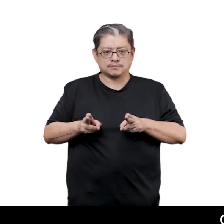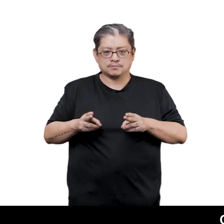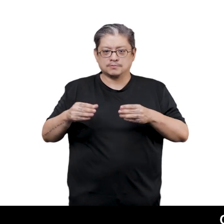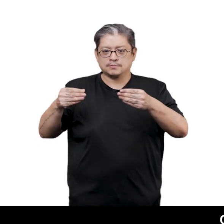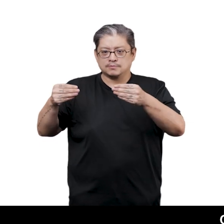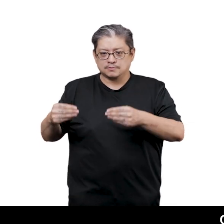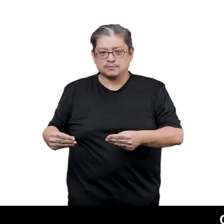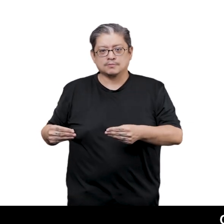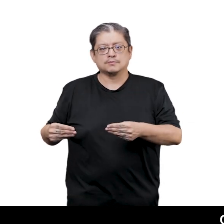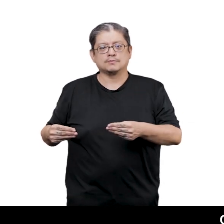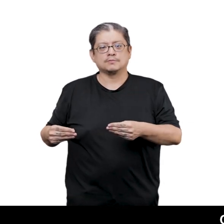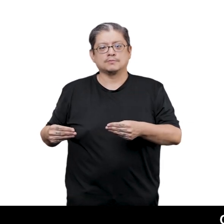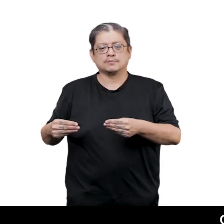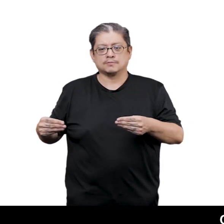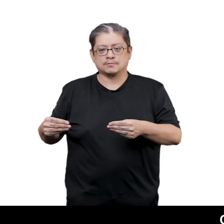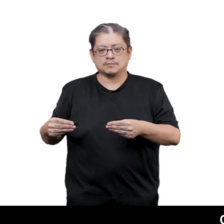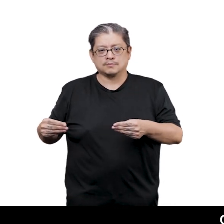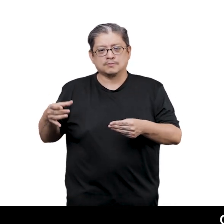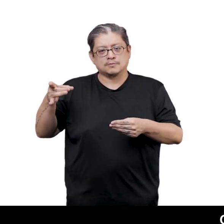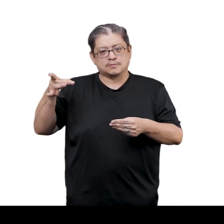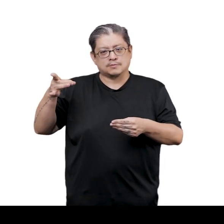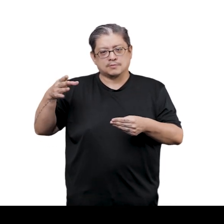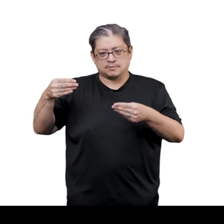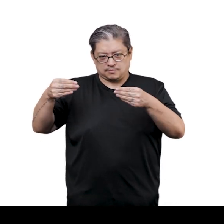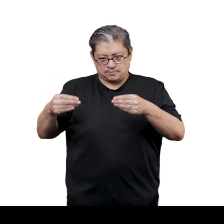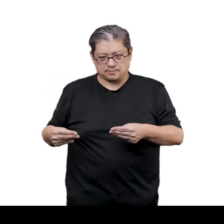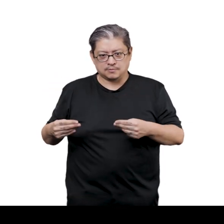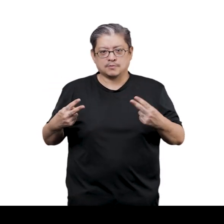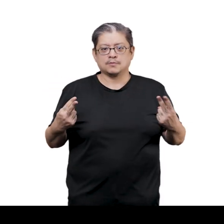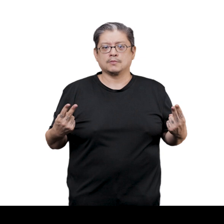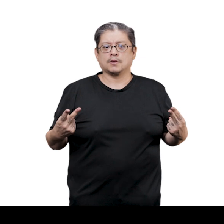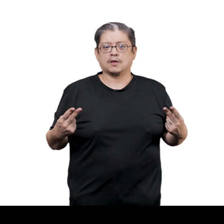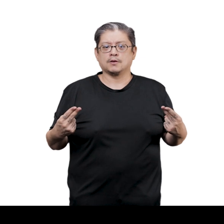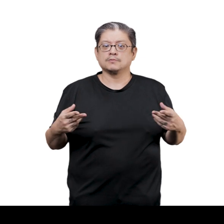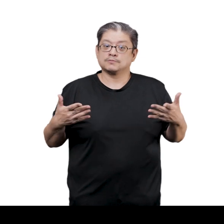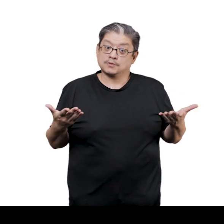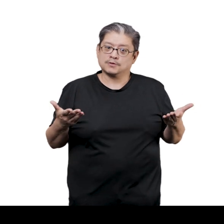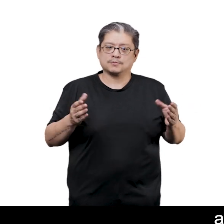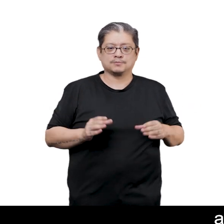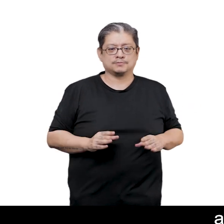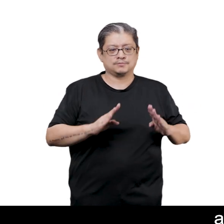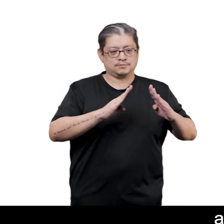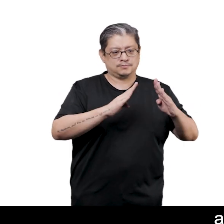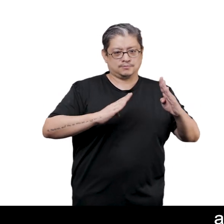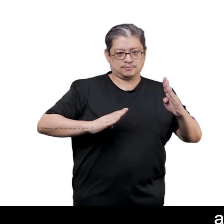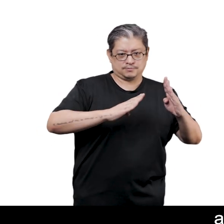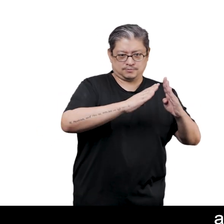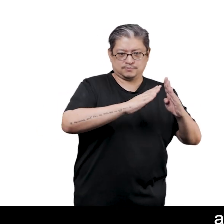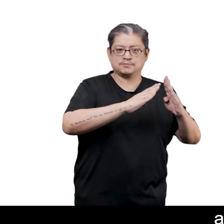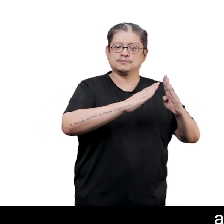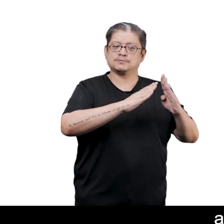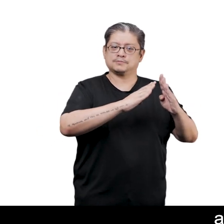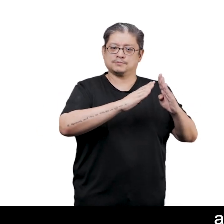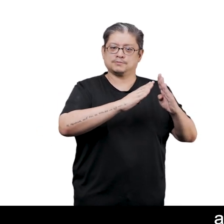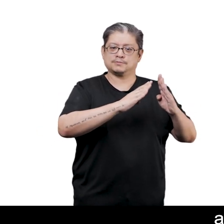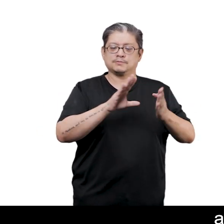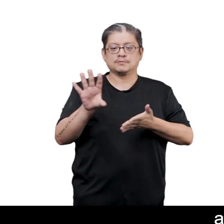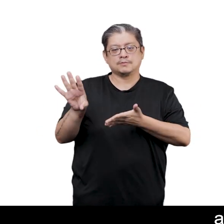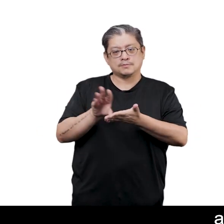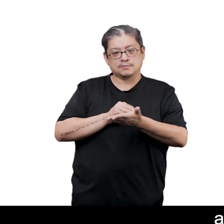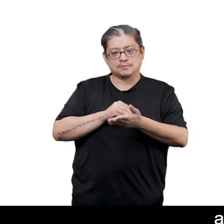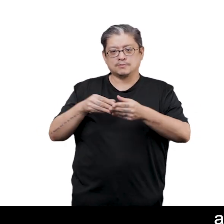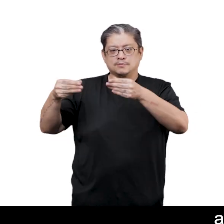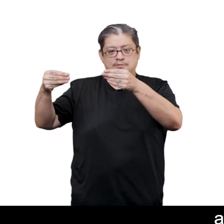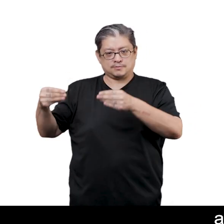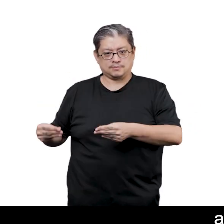de concreto que sustentam os cavaletes de vidro. Do mesmo modo, as cunhas da escultura remetem